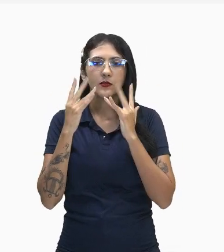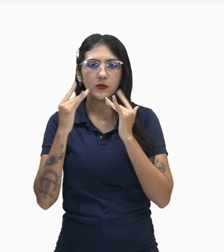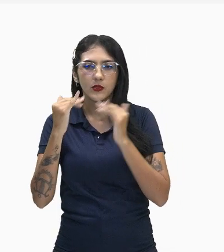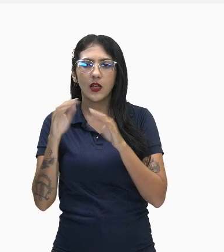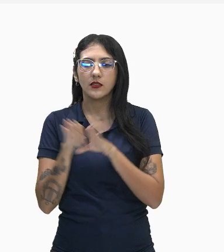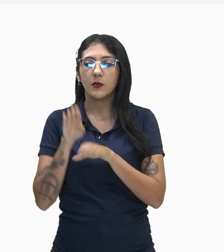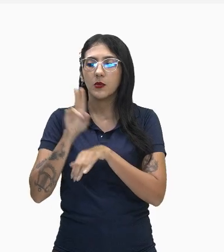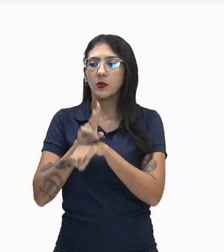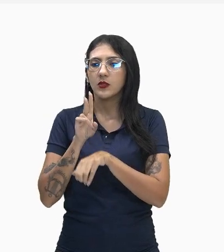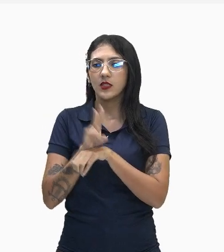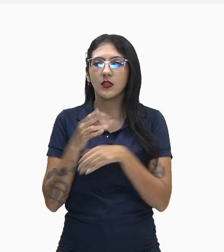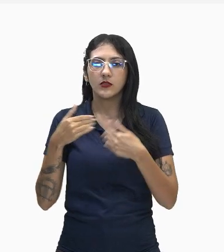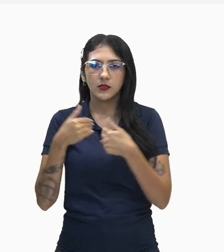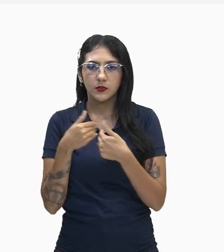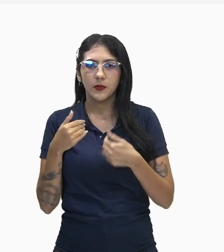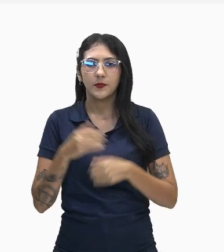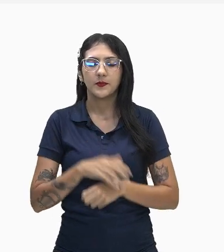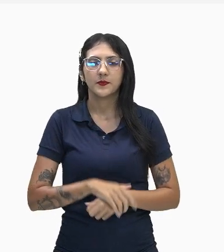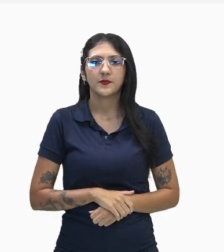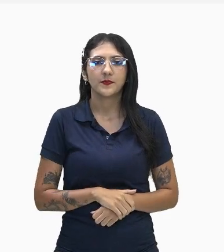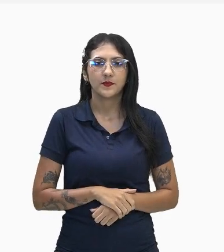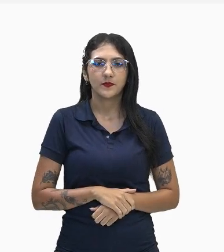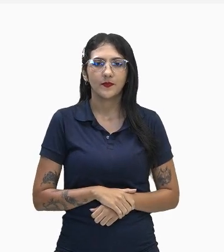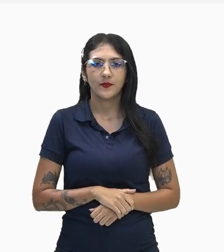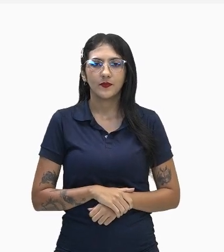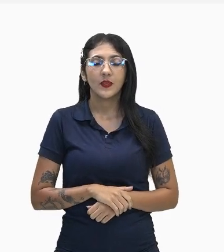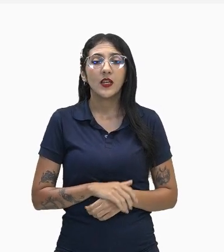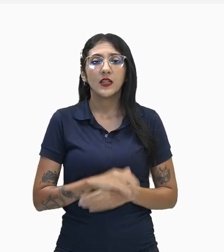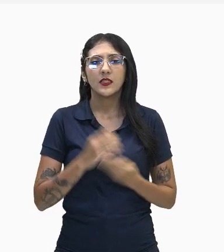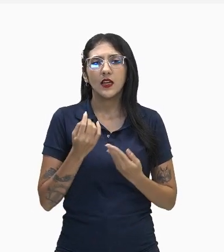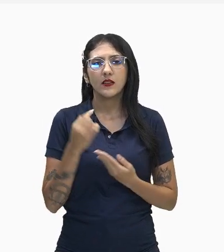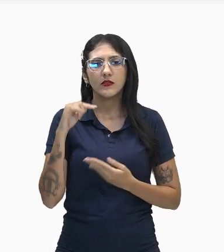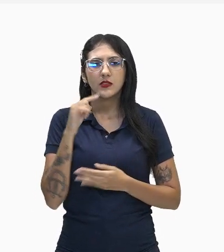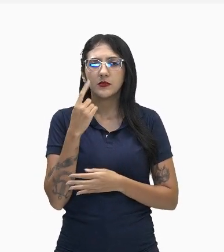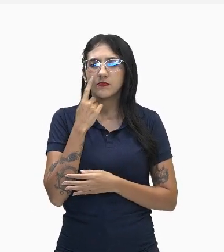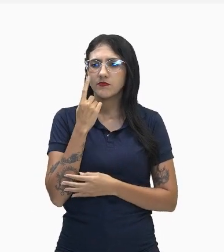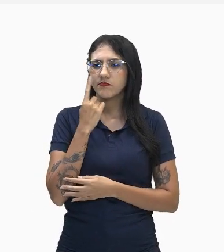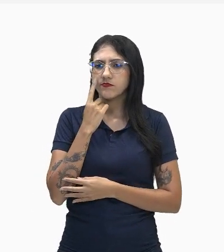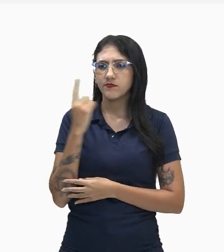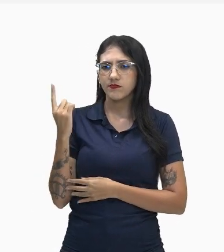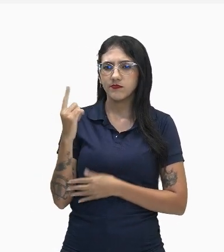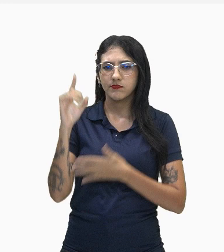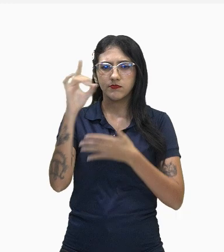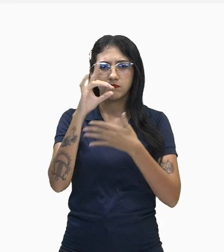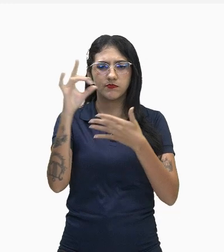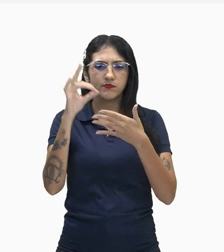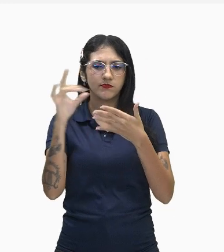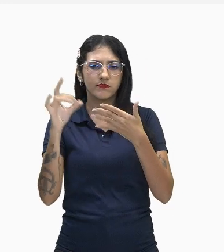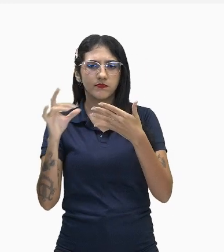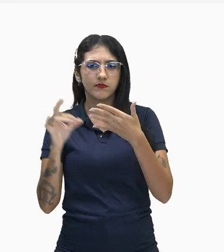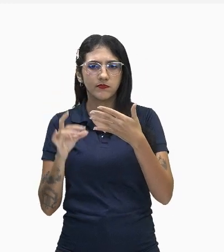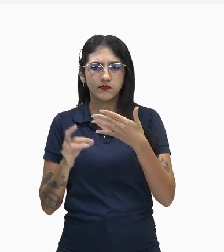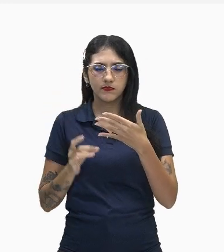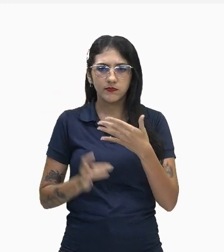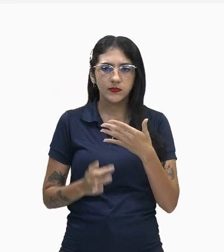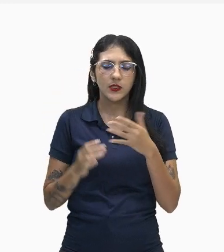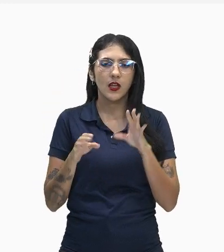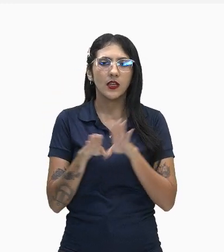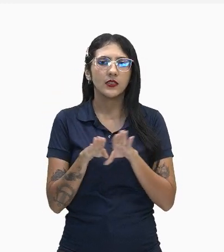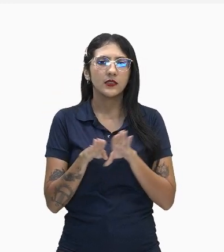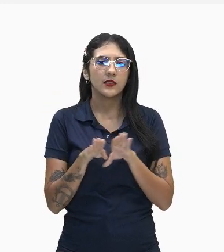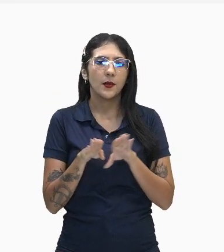vida silvestre. E aí vocês podem estar observando a finalidade de cada uma dessas categorias, o regime